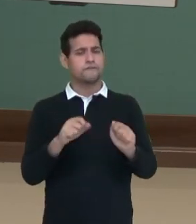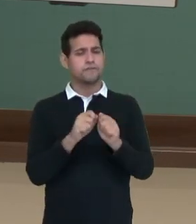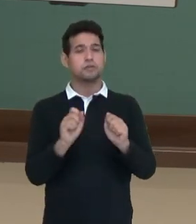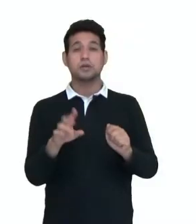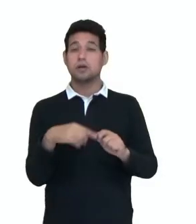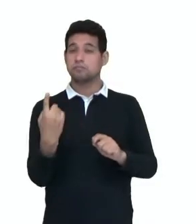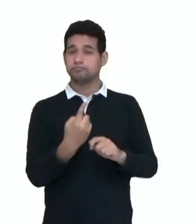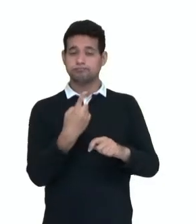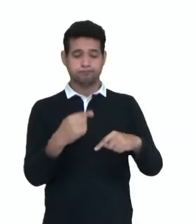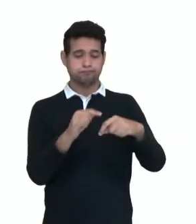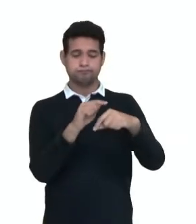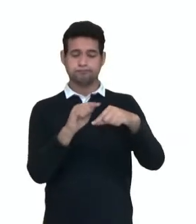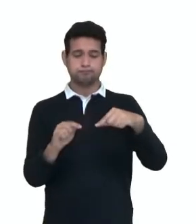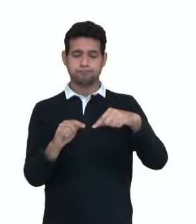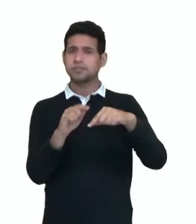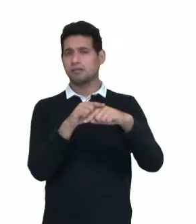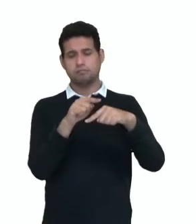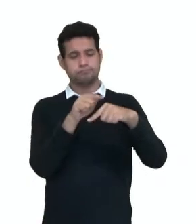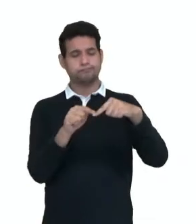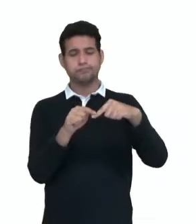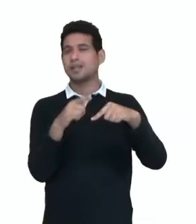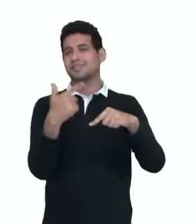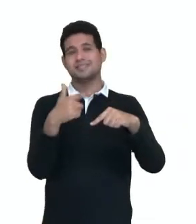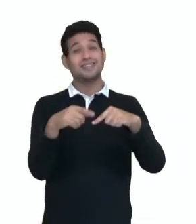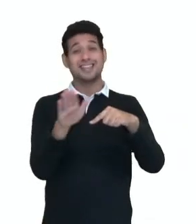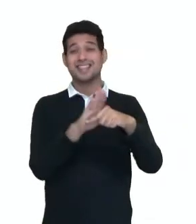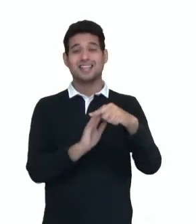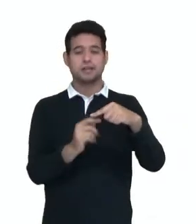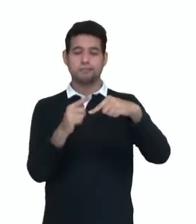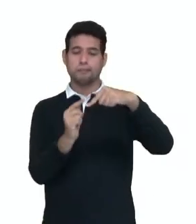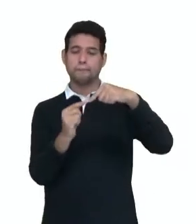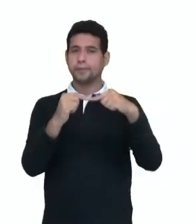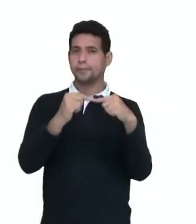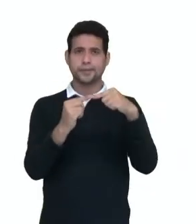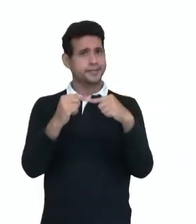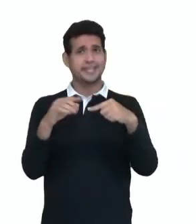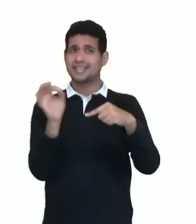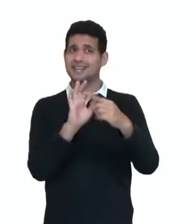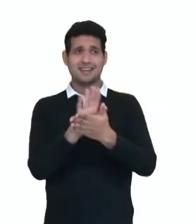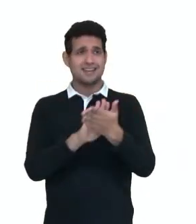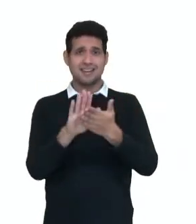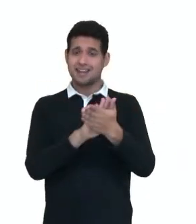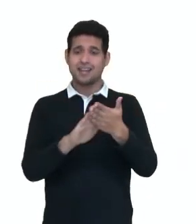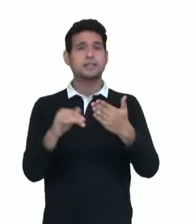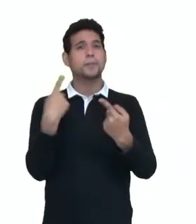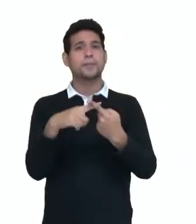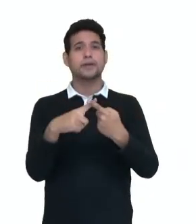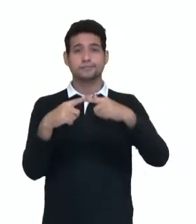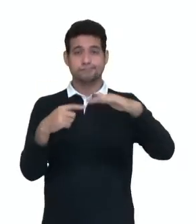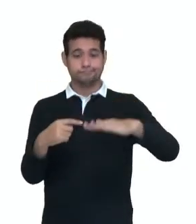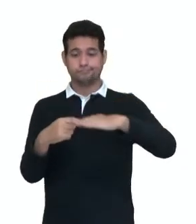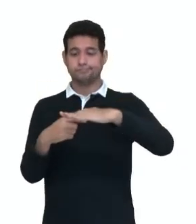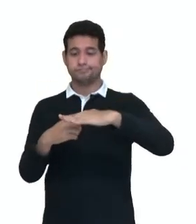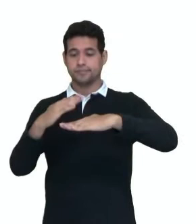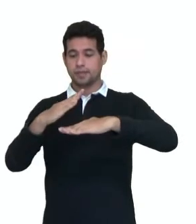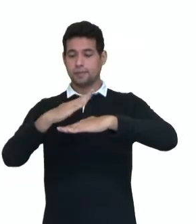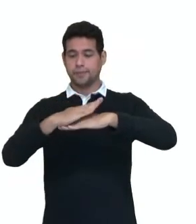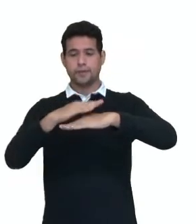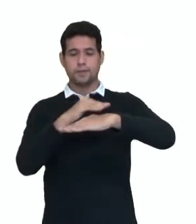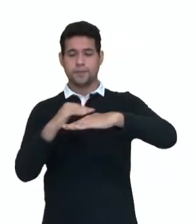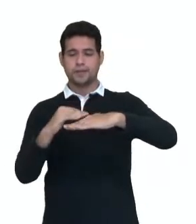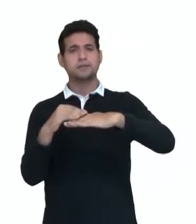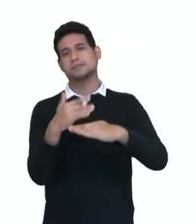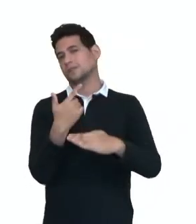uma única peça e não possui nenhuma parte móvel. Nenhuma partezinha dessa estrutura do plano inclinado é móvel,